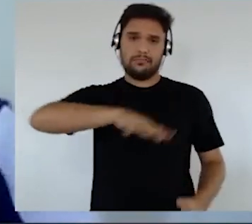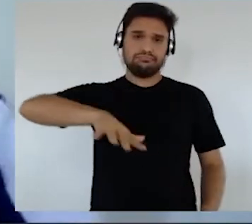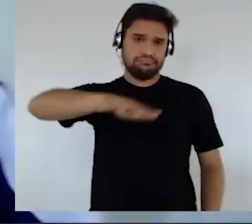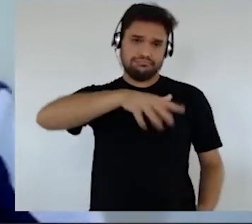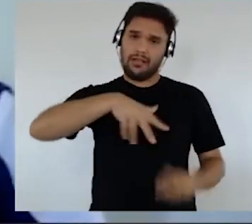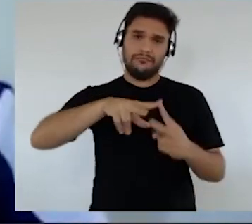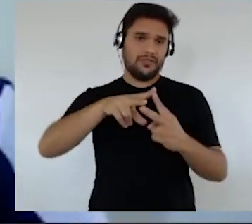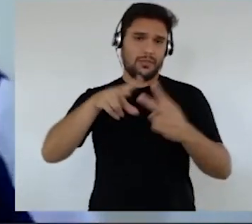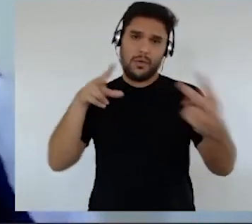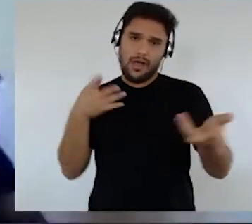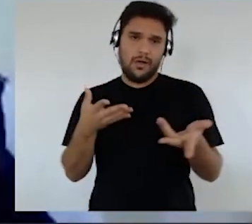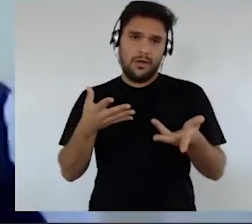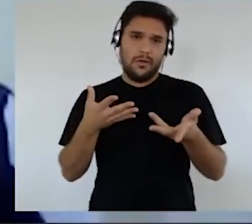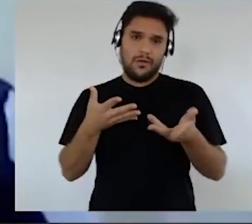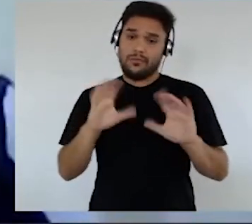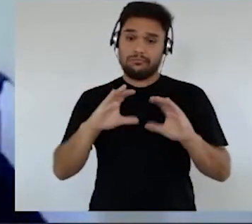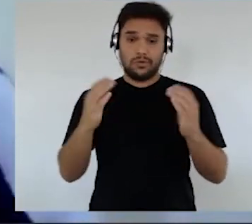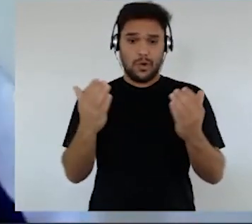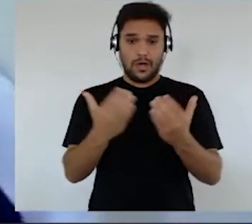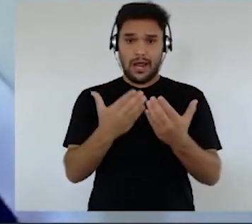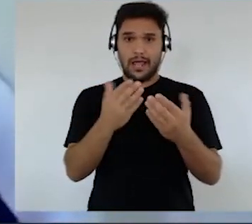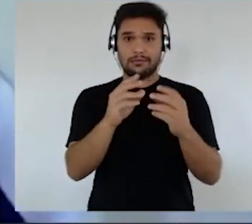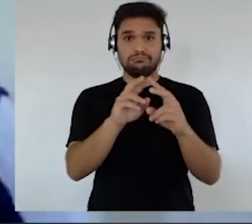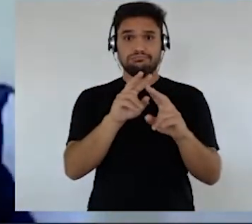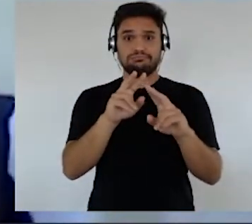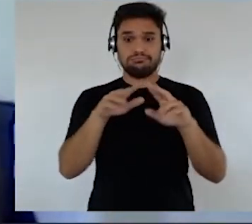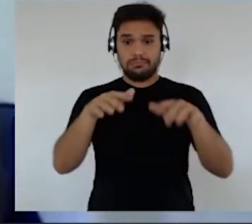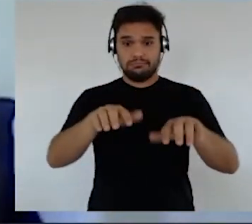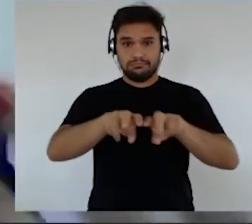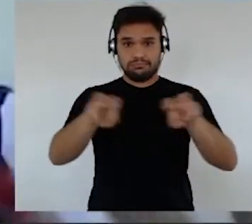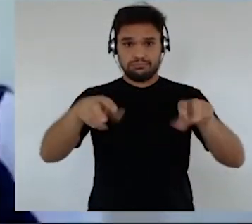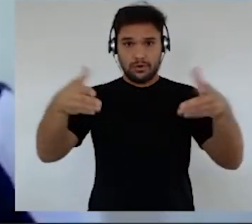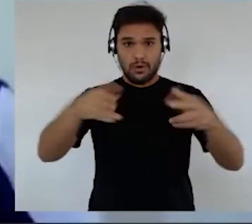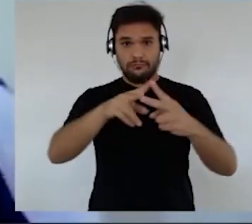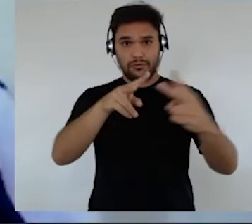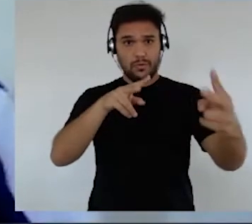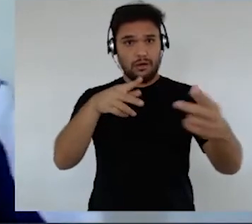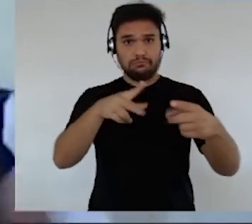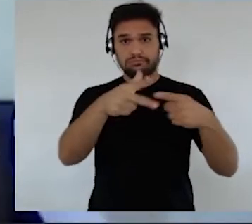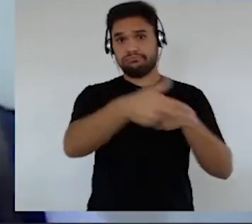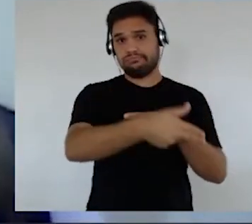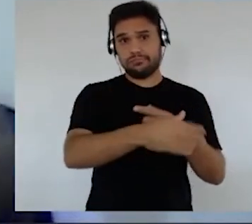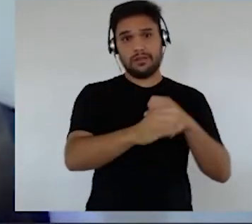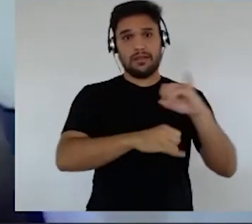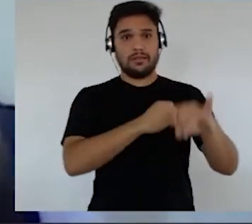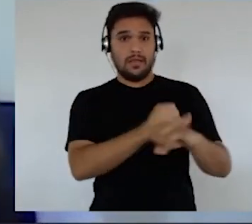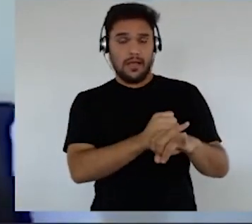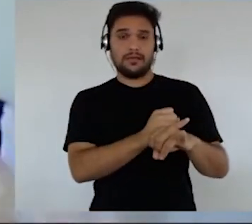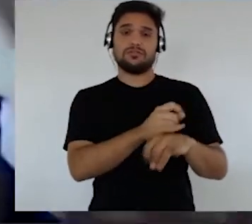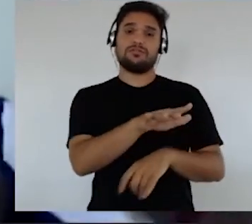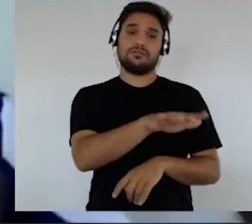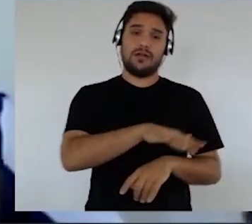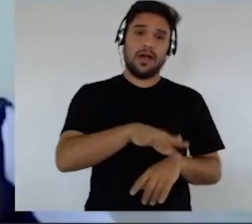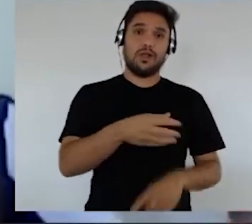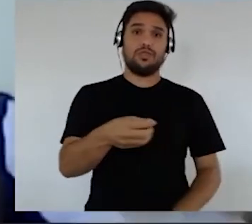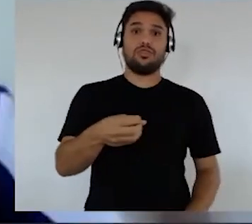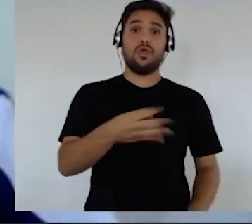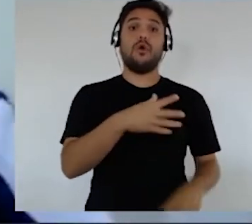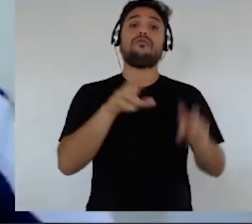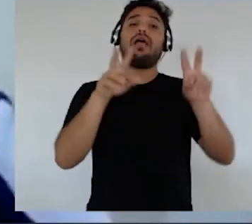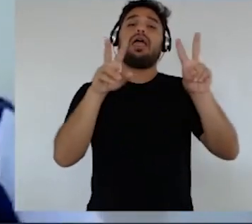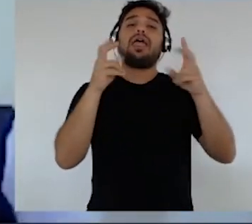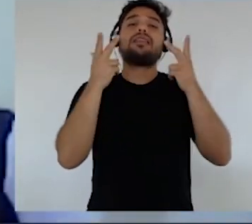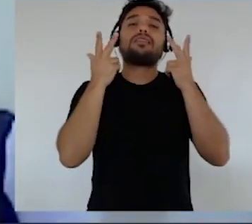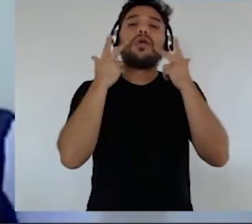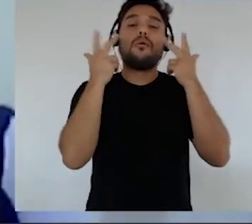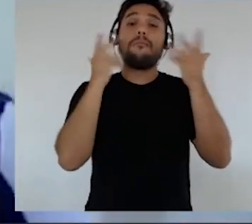no meio do nosso painel, nós tivemos aí um exemplo do que nós estamos vivendo, tanto na questão do novo normal